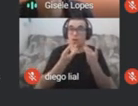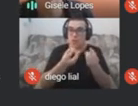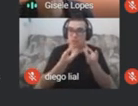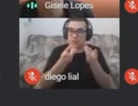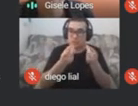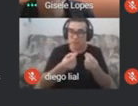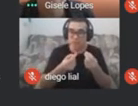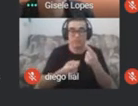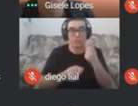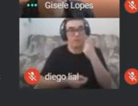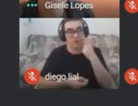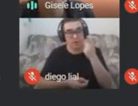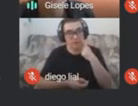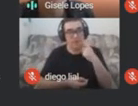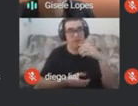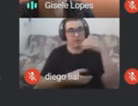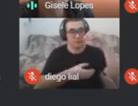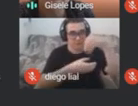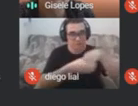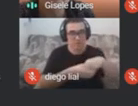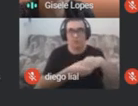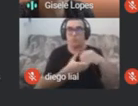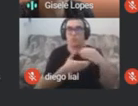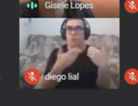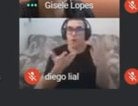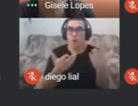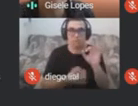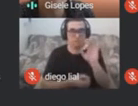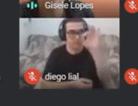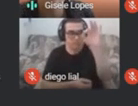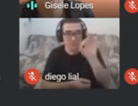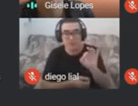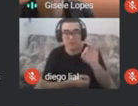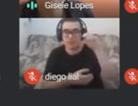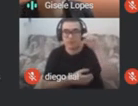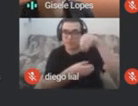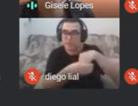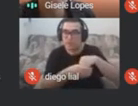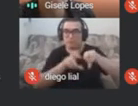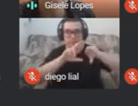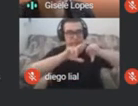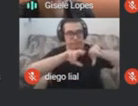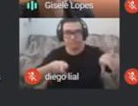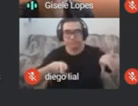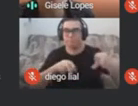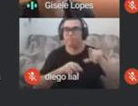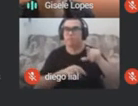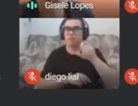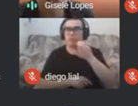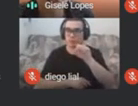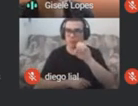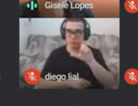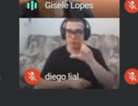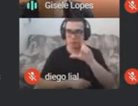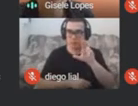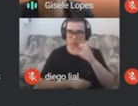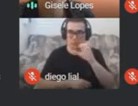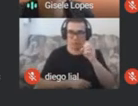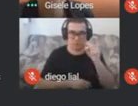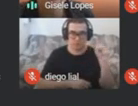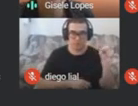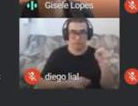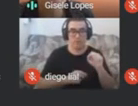de espécies em soluções. Então, na qualitativa, vocês vão aprender a respeito de testes